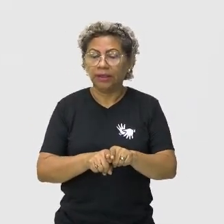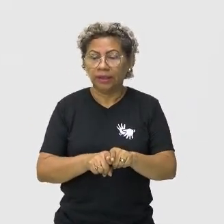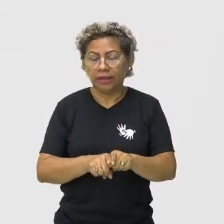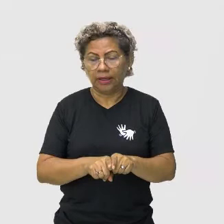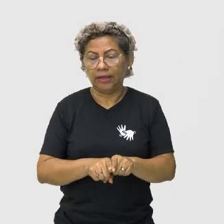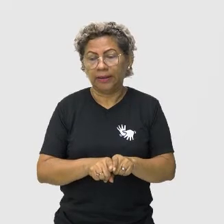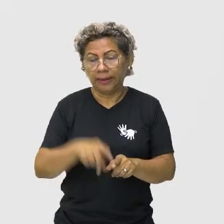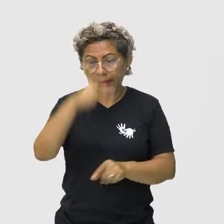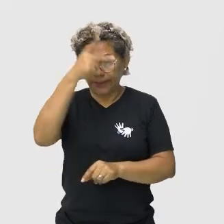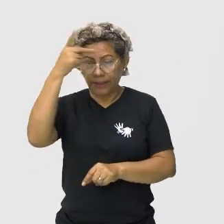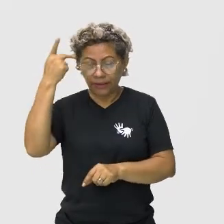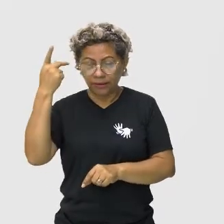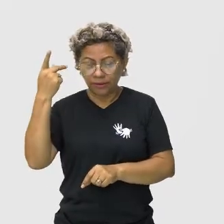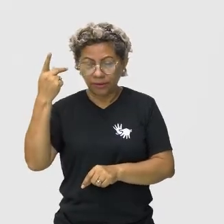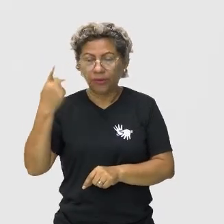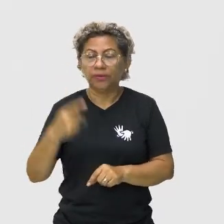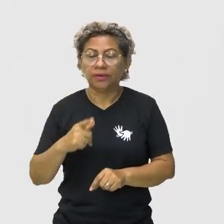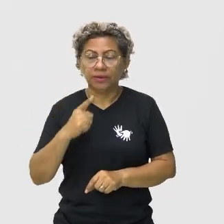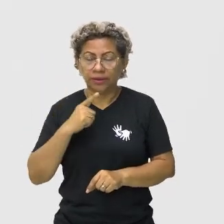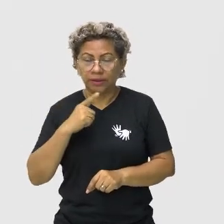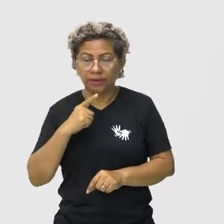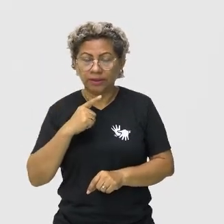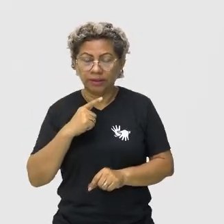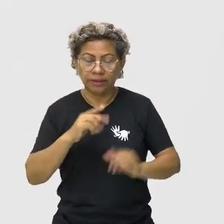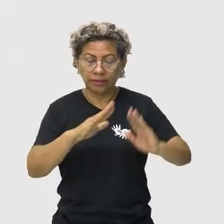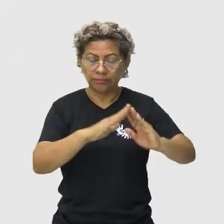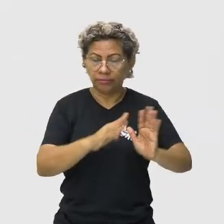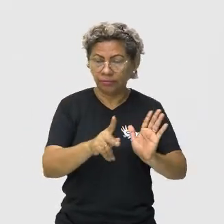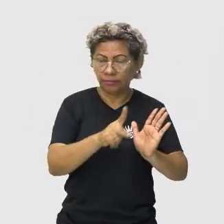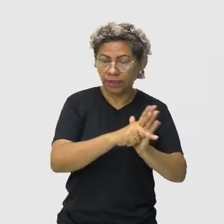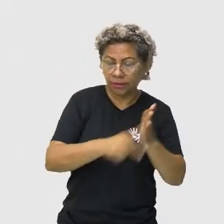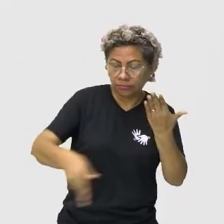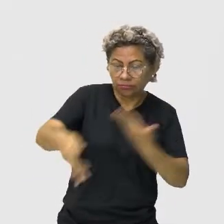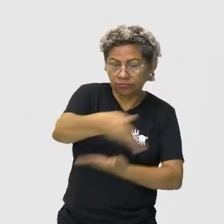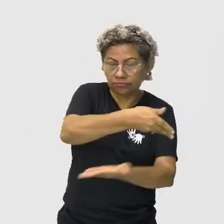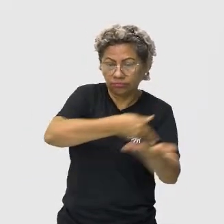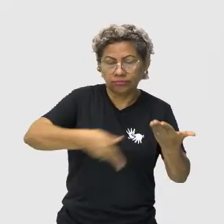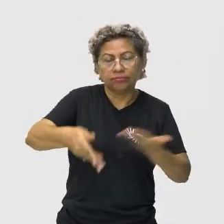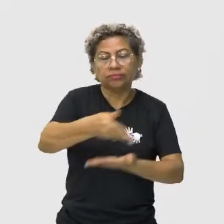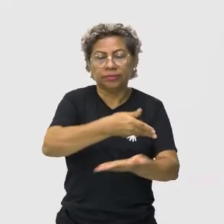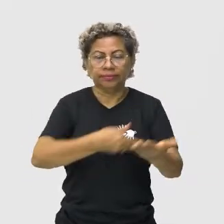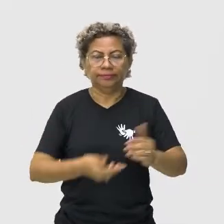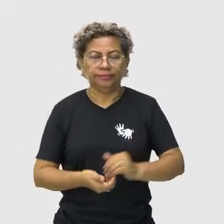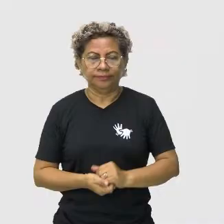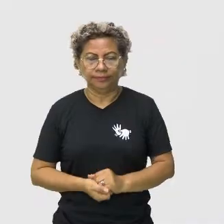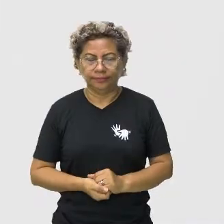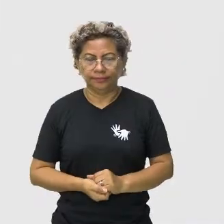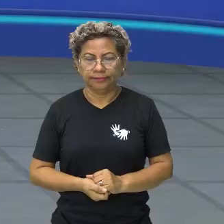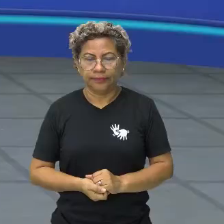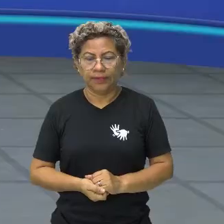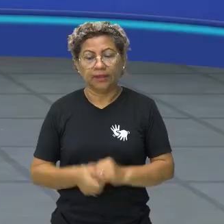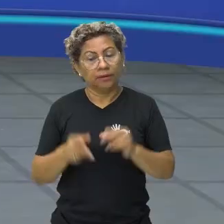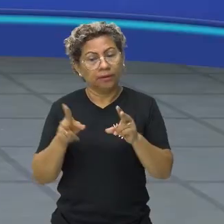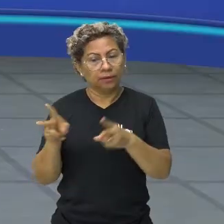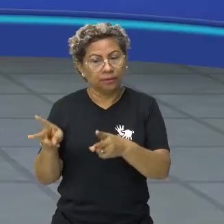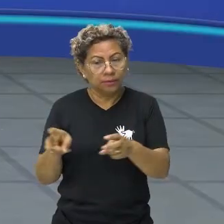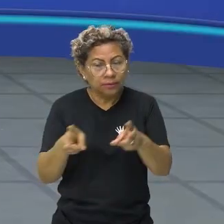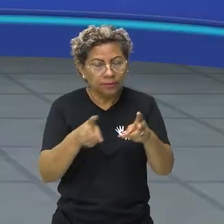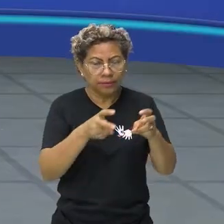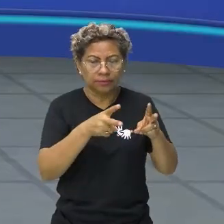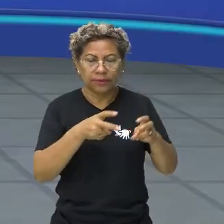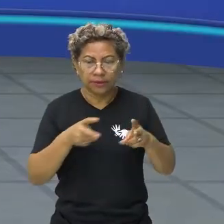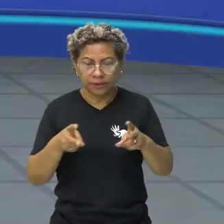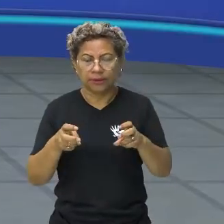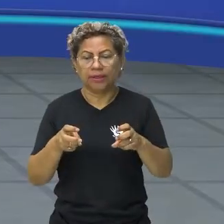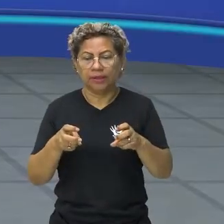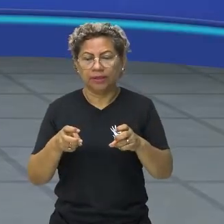nesses países, que fazem parte desse acordo de bloco econômico do mercado comum, tá? Então, a gente observa que a circulação